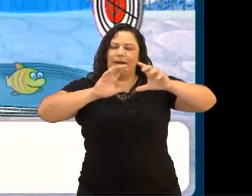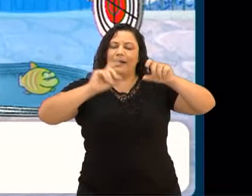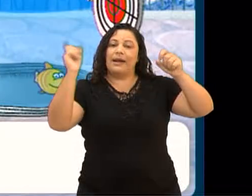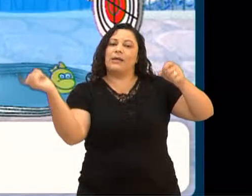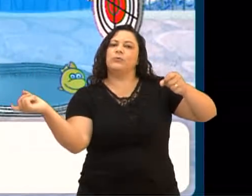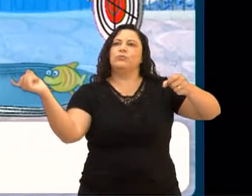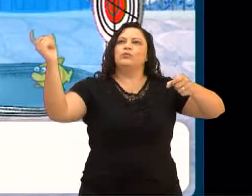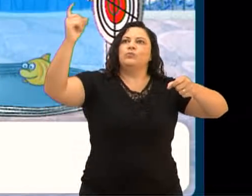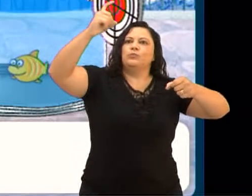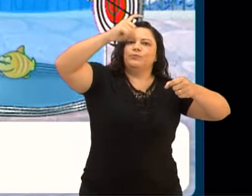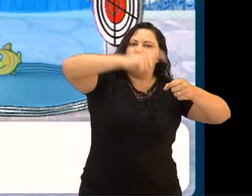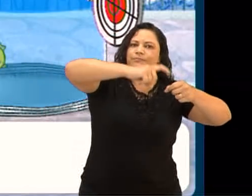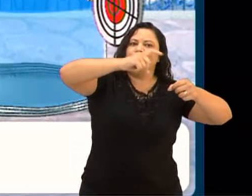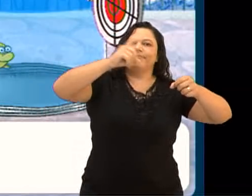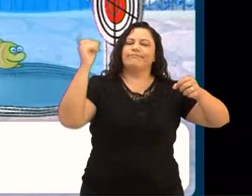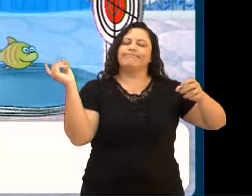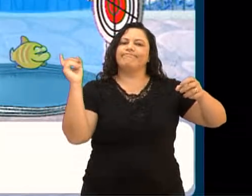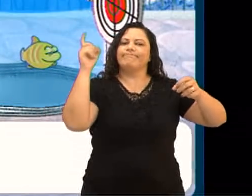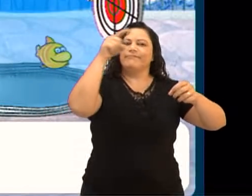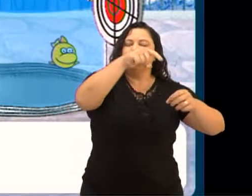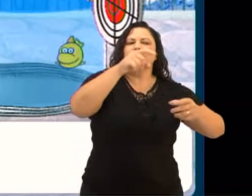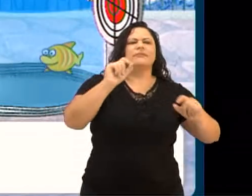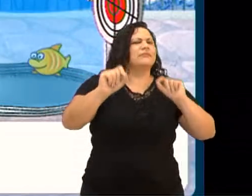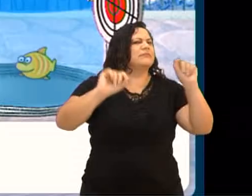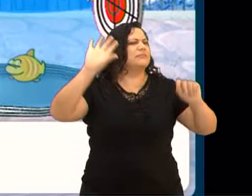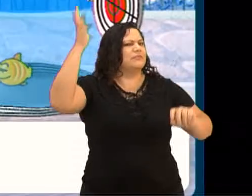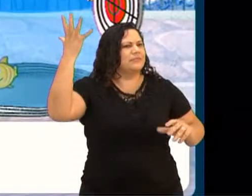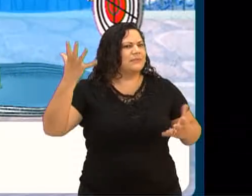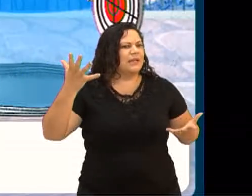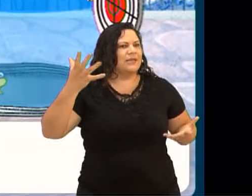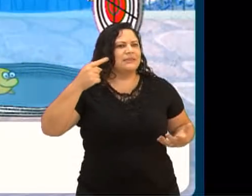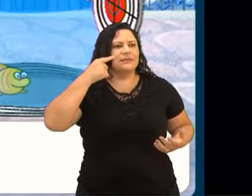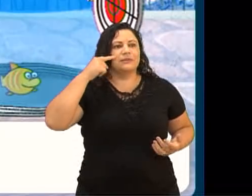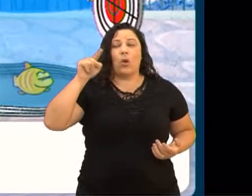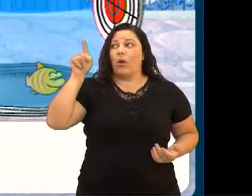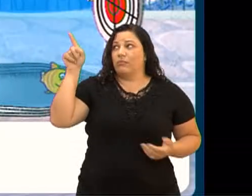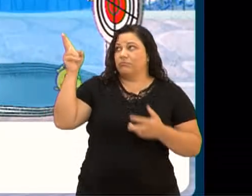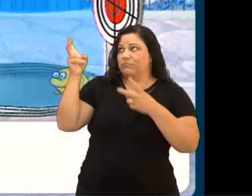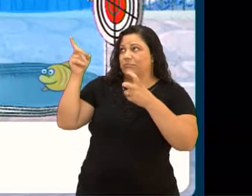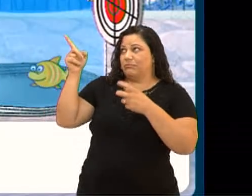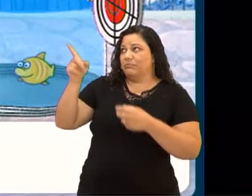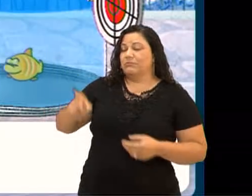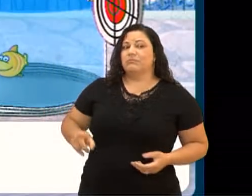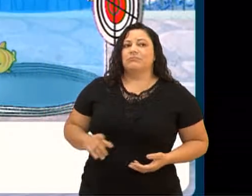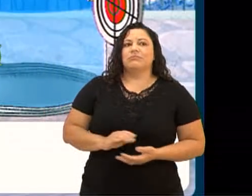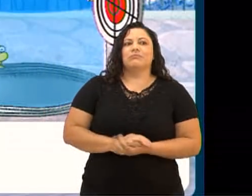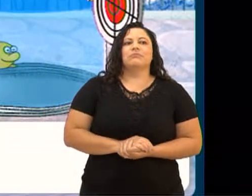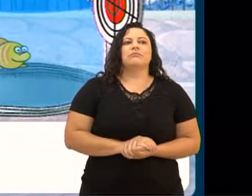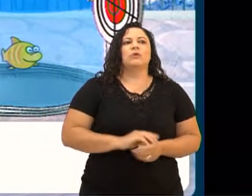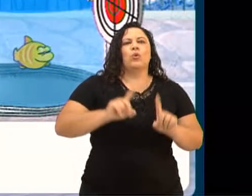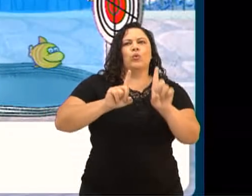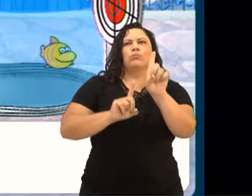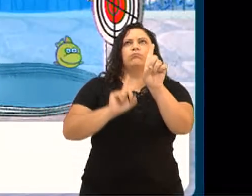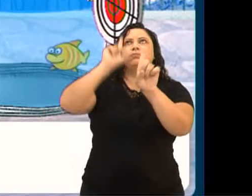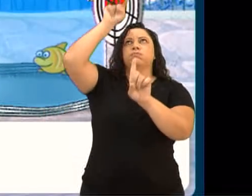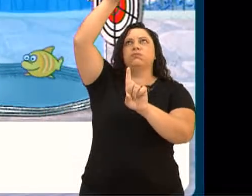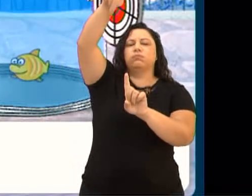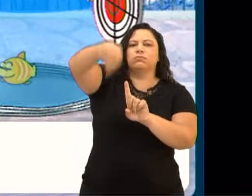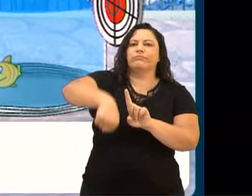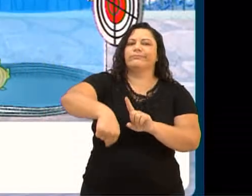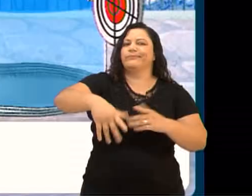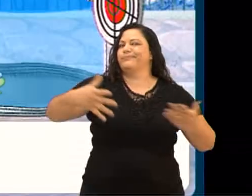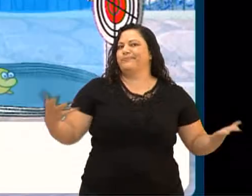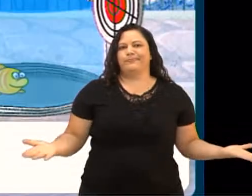nosso alvo. O que acontece? Se eu apertar ali, olha lá o que aconteceu, foi muito alta, certo? Como que nós vamos disparar?